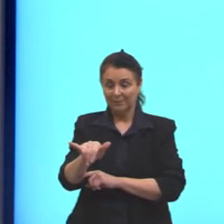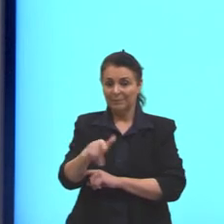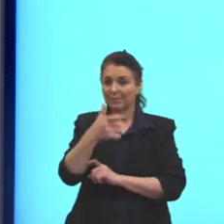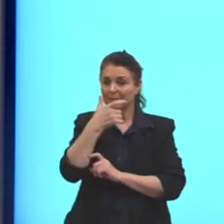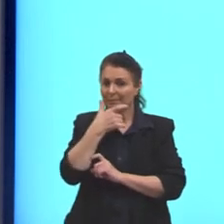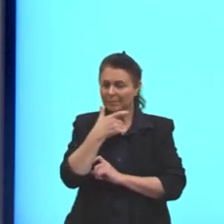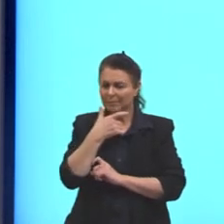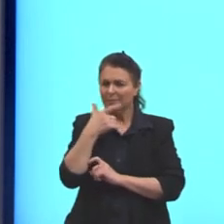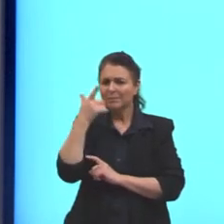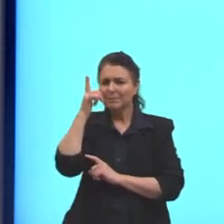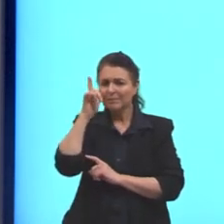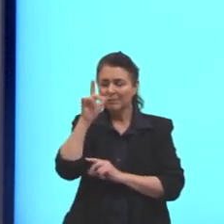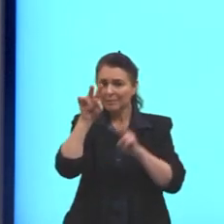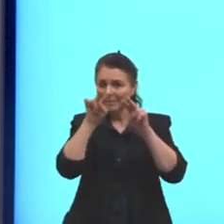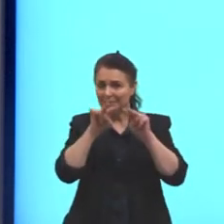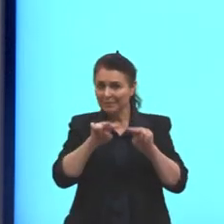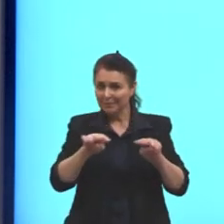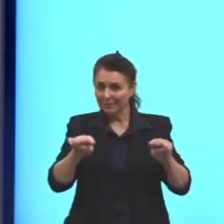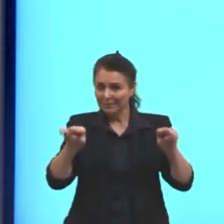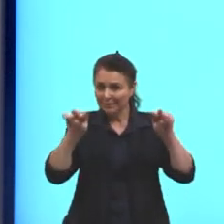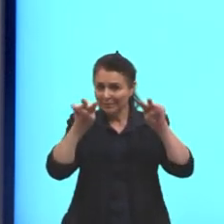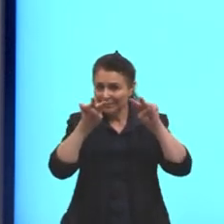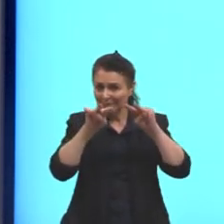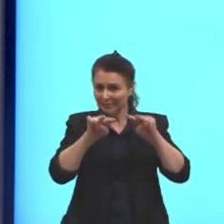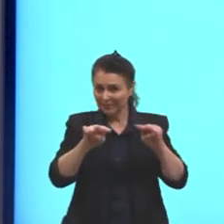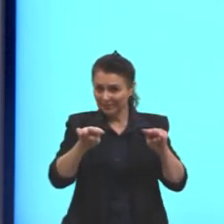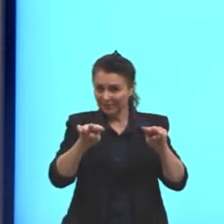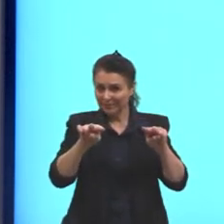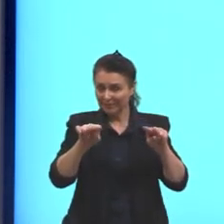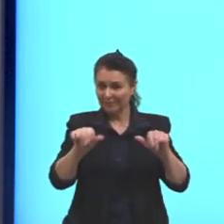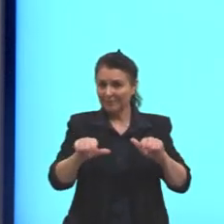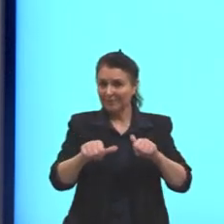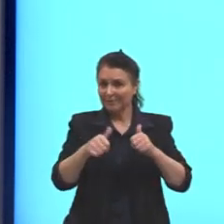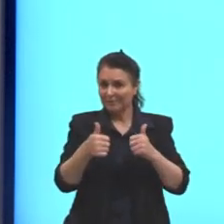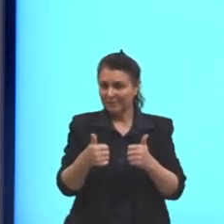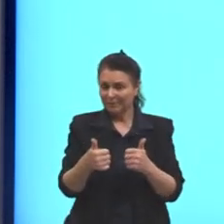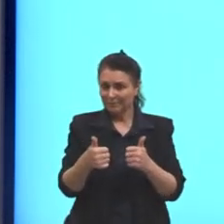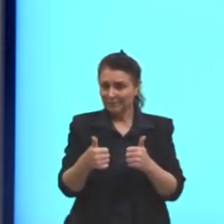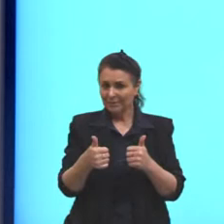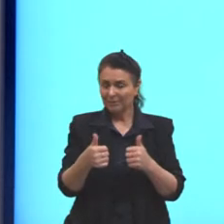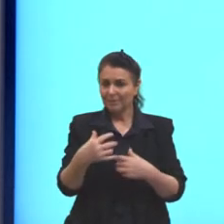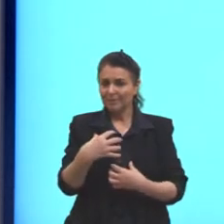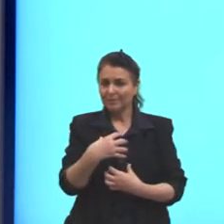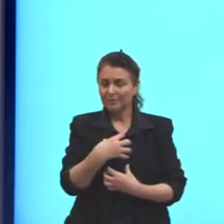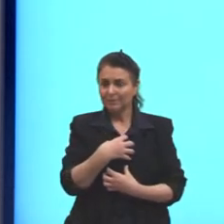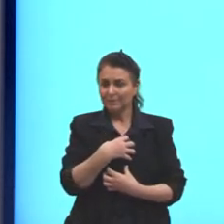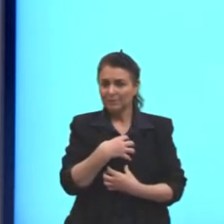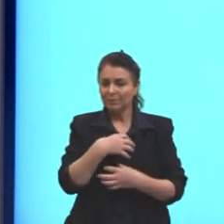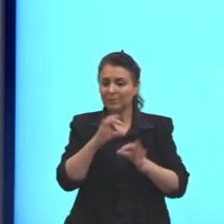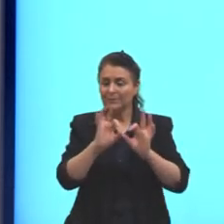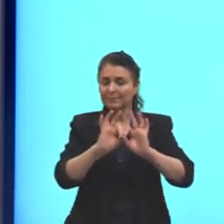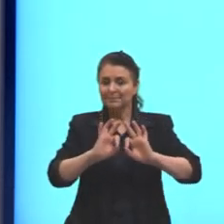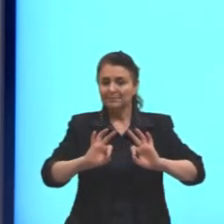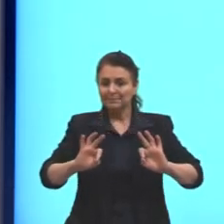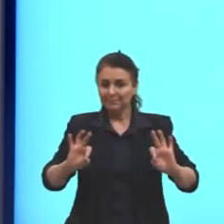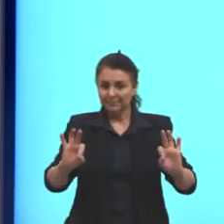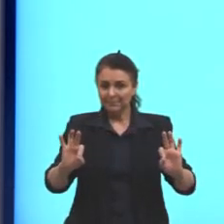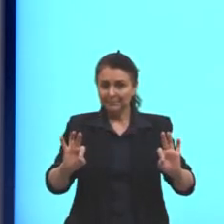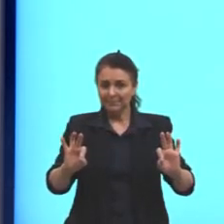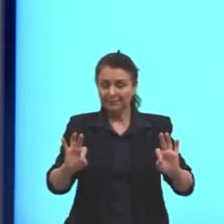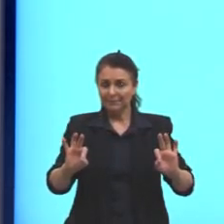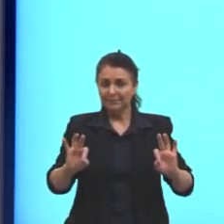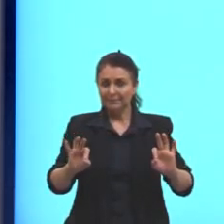aqui a gente consegue visualizar Talvez um pouco melhor que ficou uma forma simplificada né